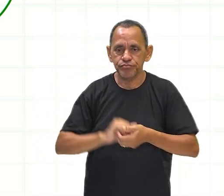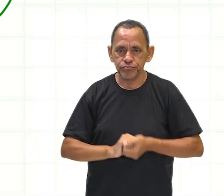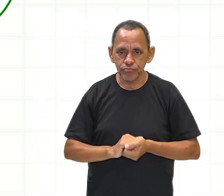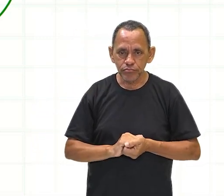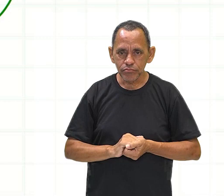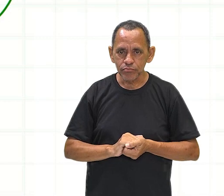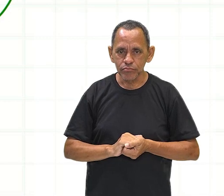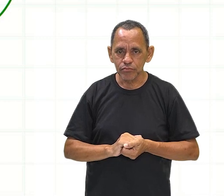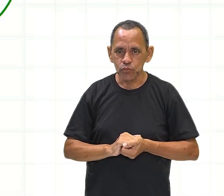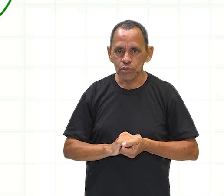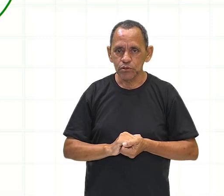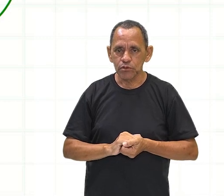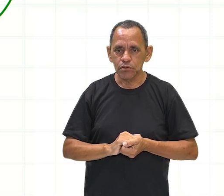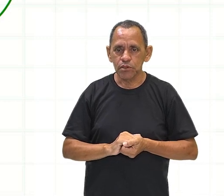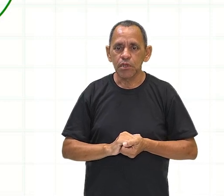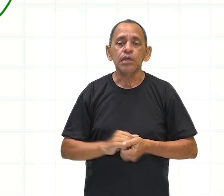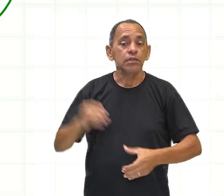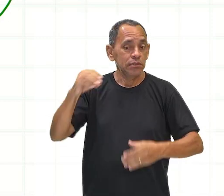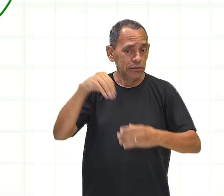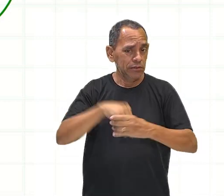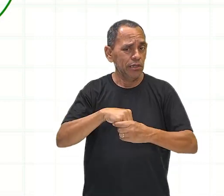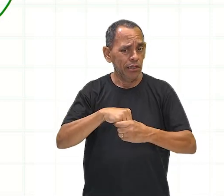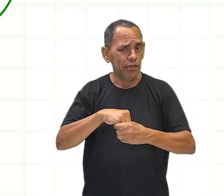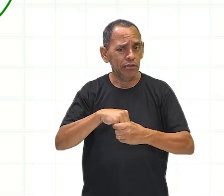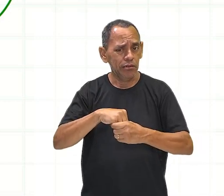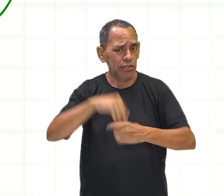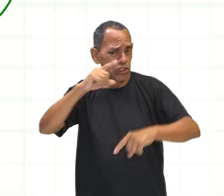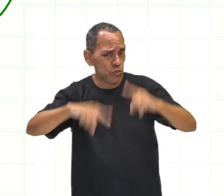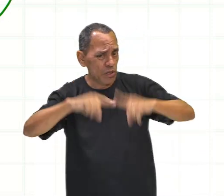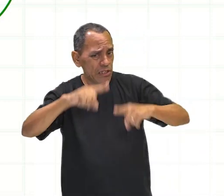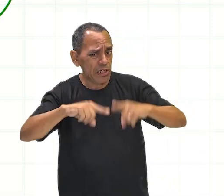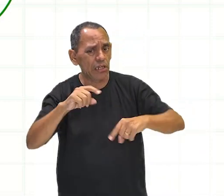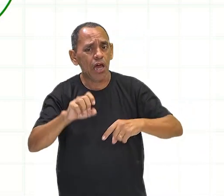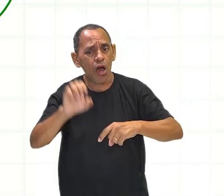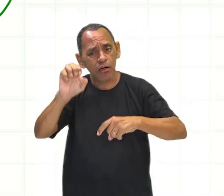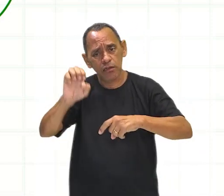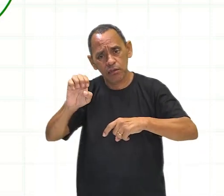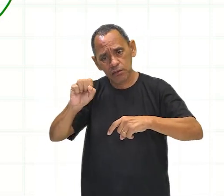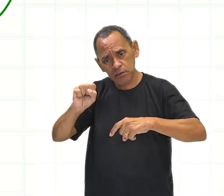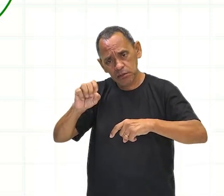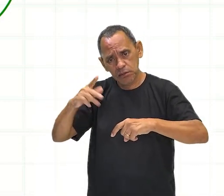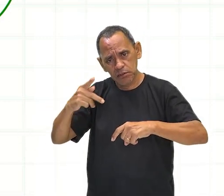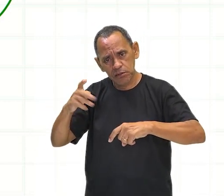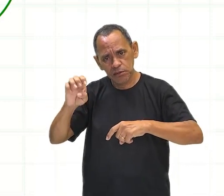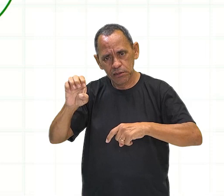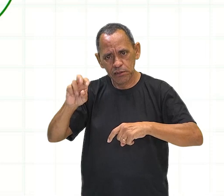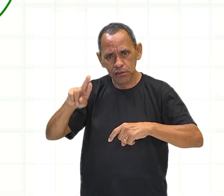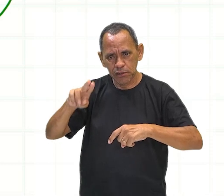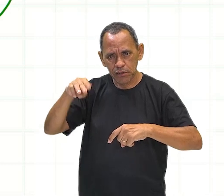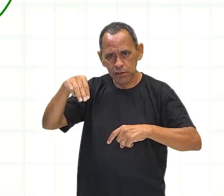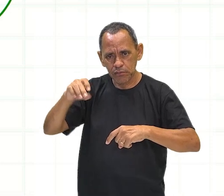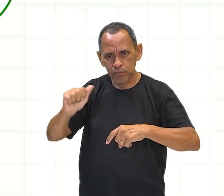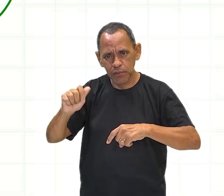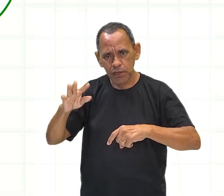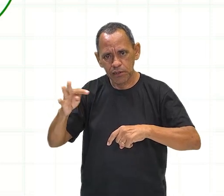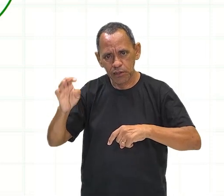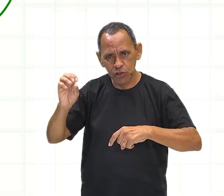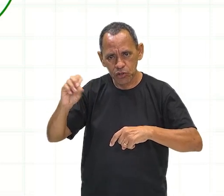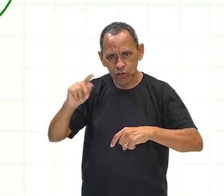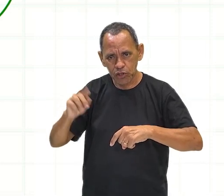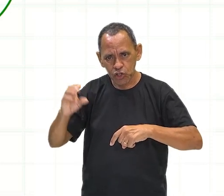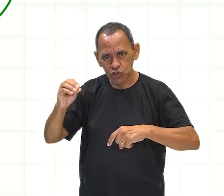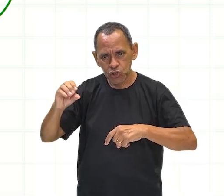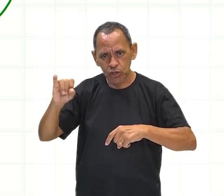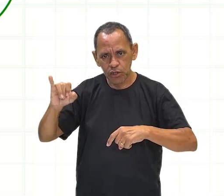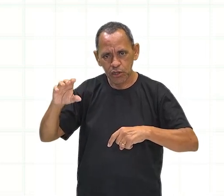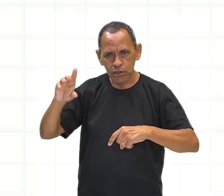esse acrossoma que vai penetrar essa parede para que ele consiga passar e fecundar essa célula, né? Que é o